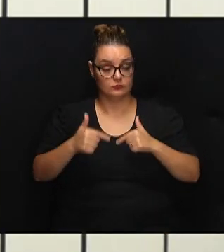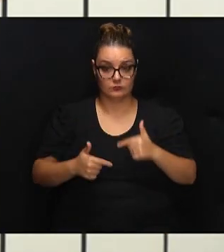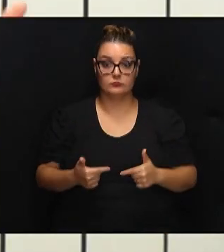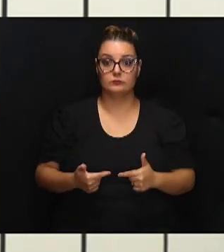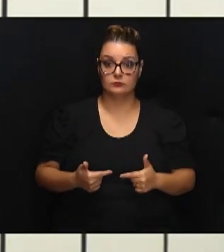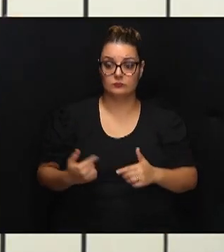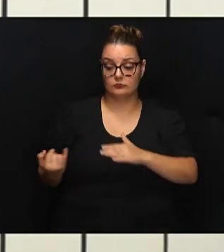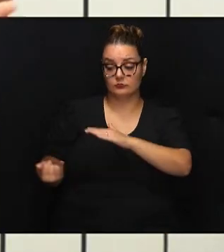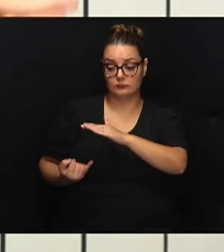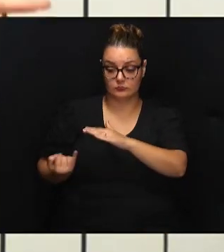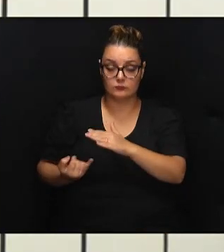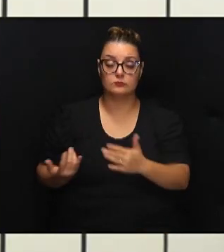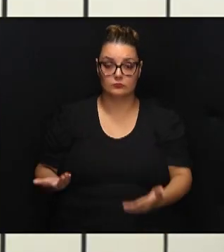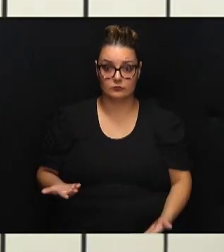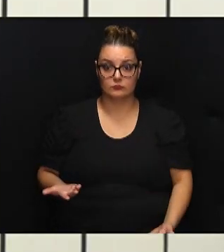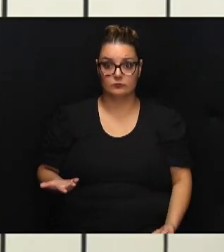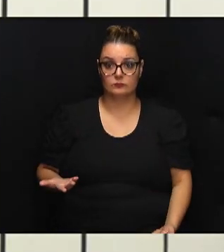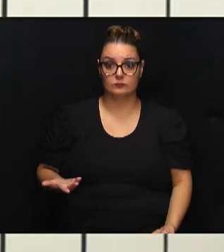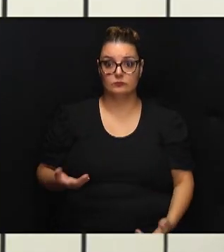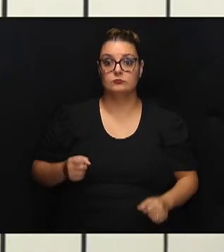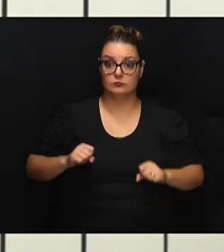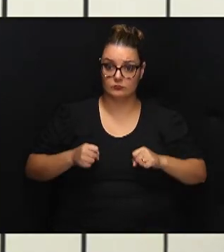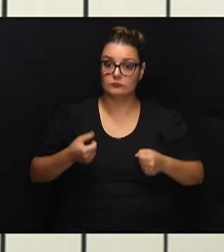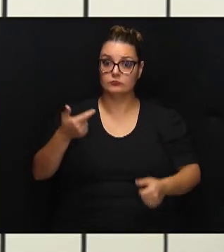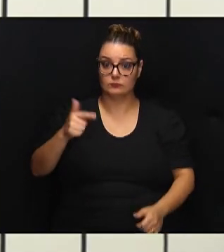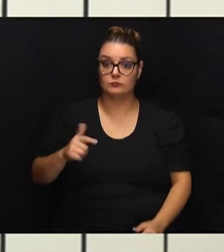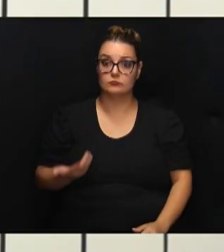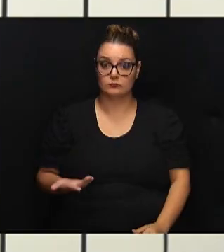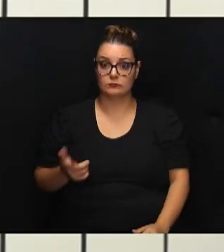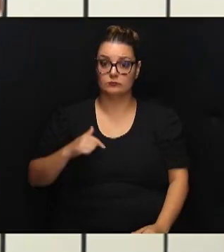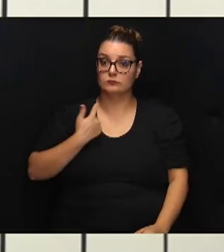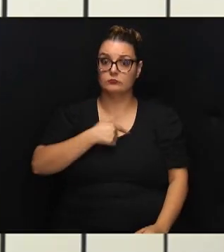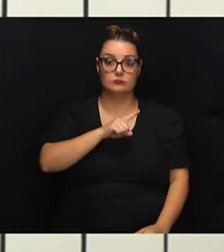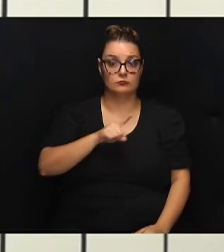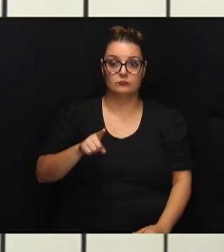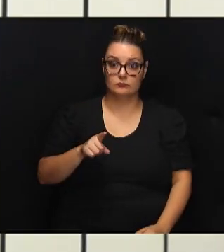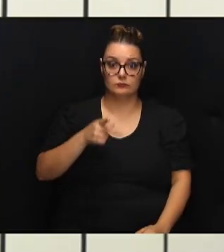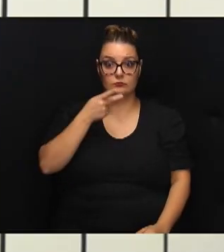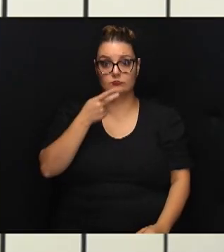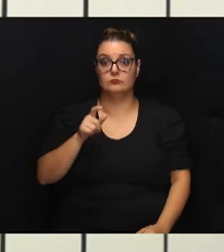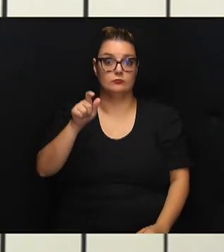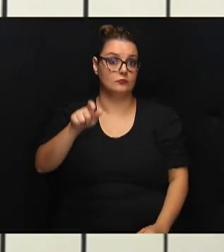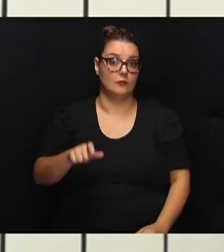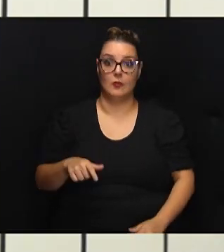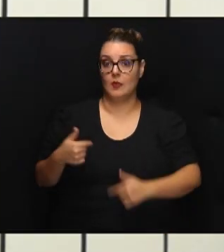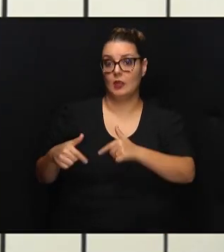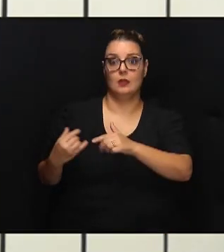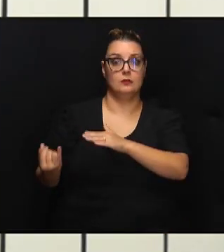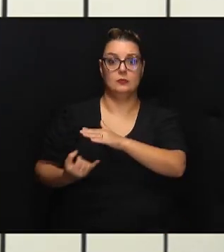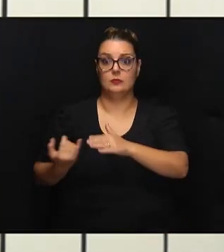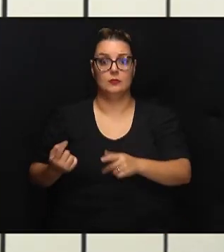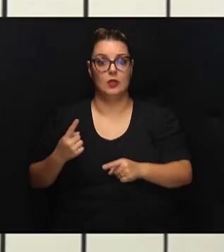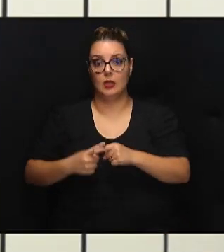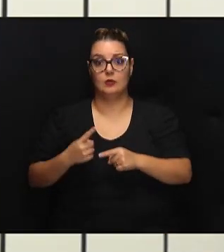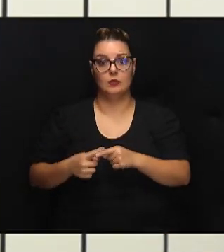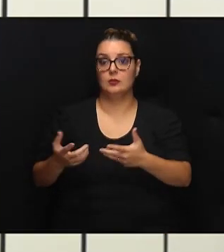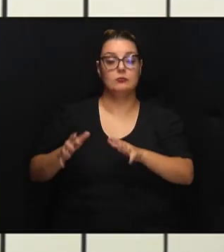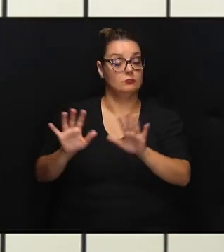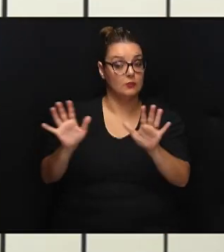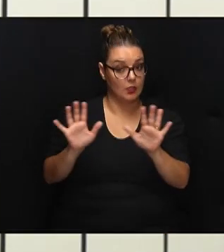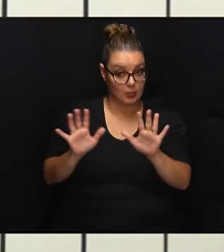na informalidade, eu vou reforçar mais uma vez aqui, nós não estamos falando, você trabalha na informalidade, é porque você quer e